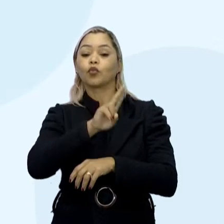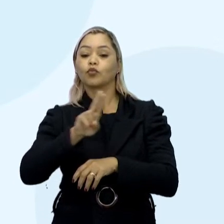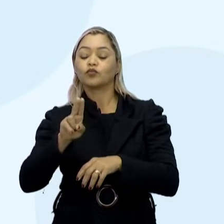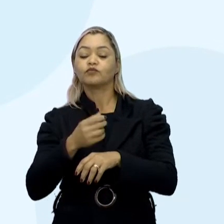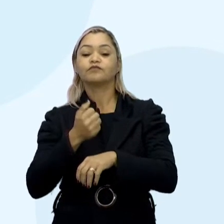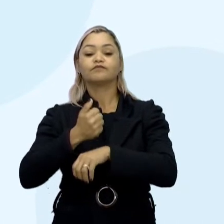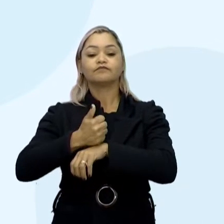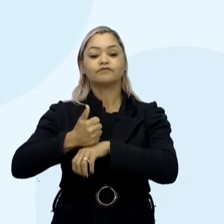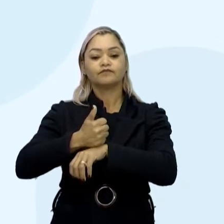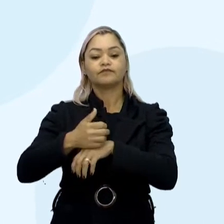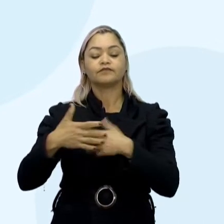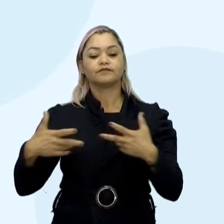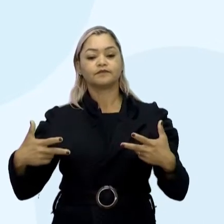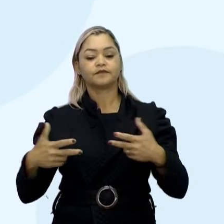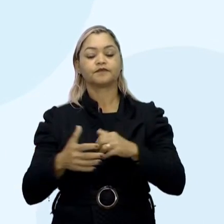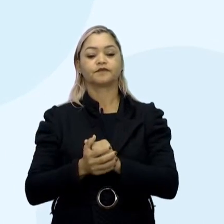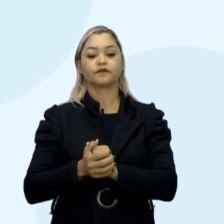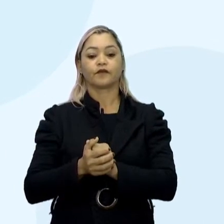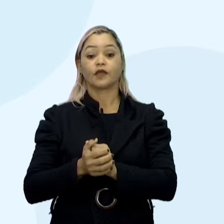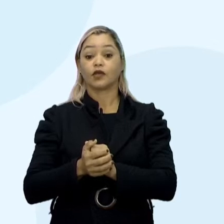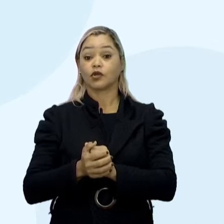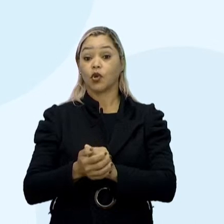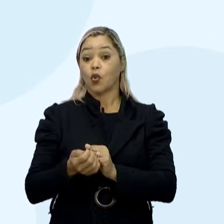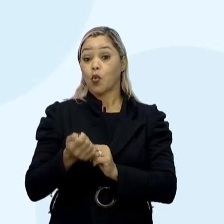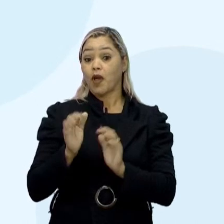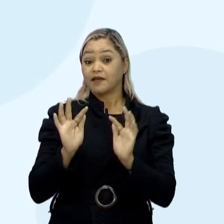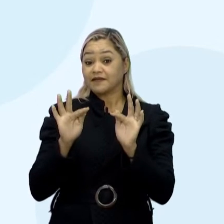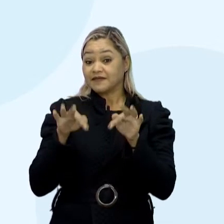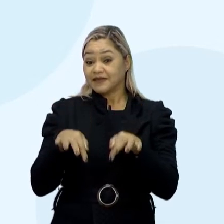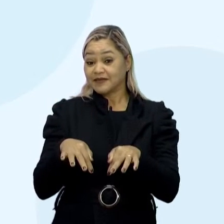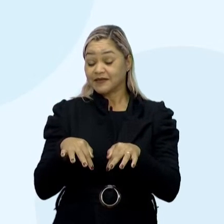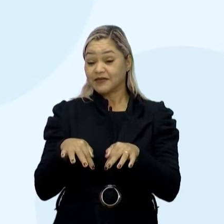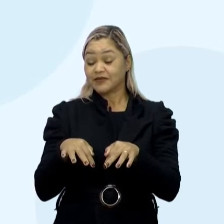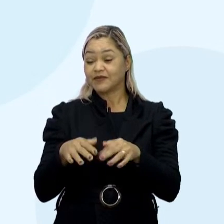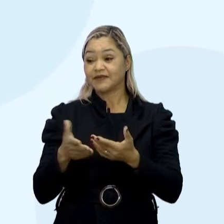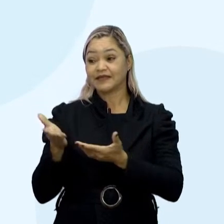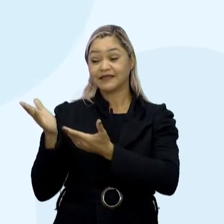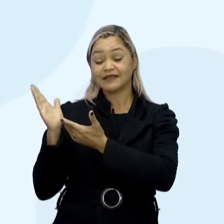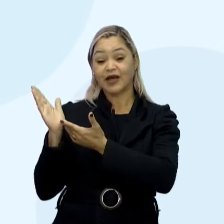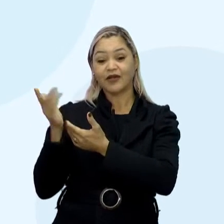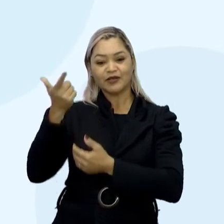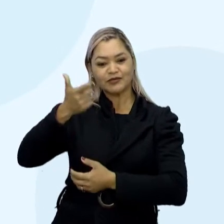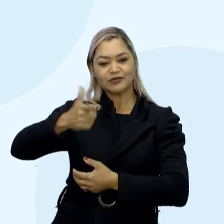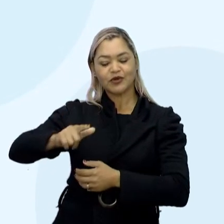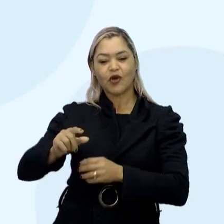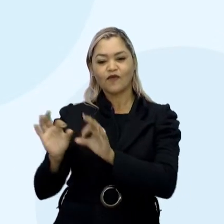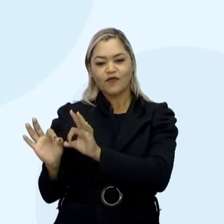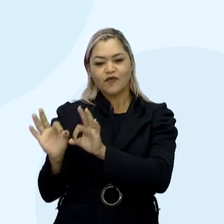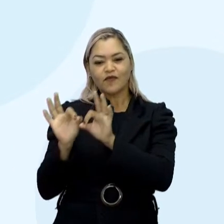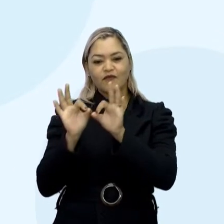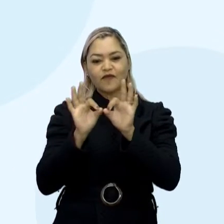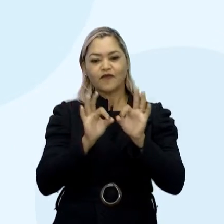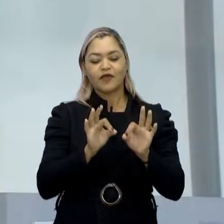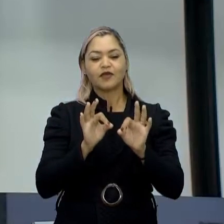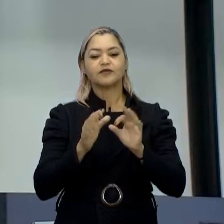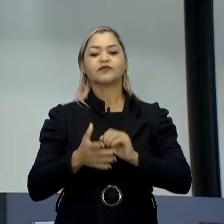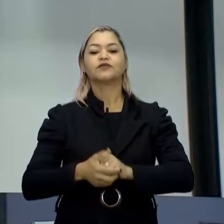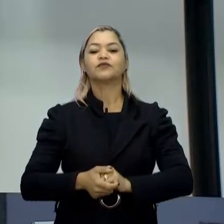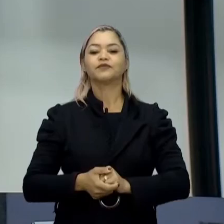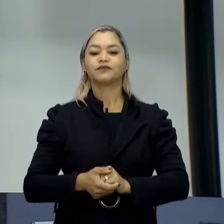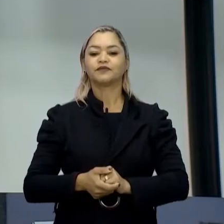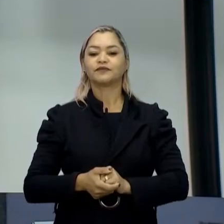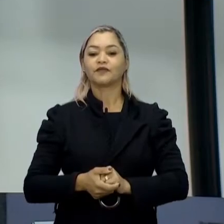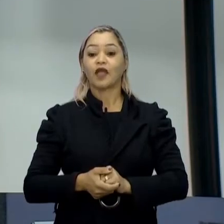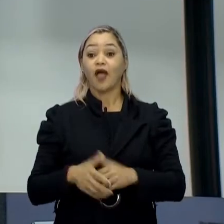E eu chego então quase ao finalzinho dessa aula, trazendo novamente um vídeo de uma externa, já que